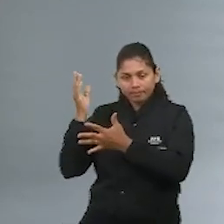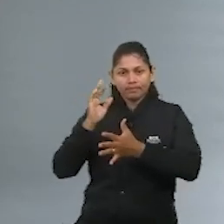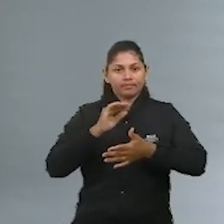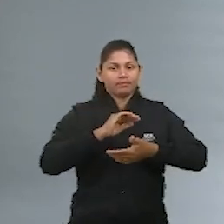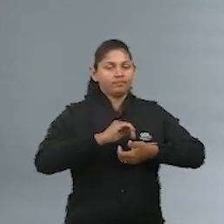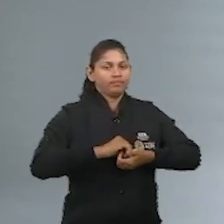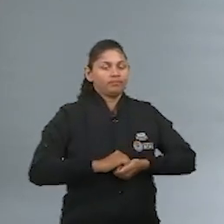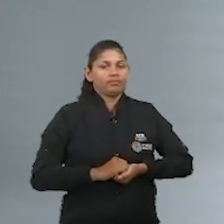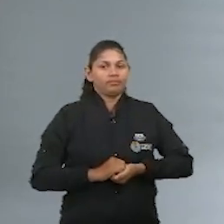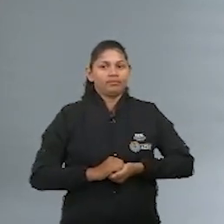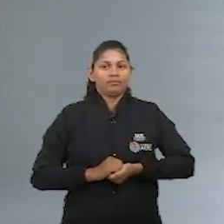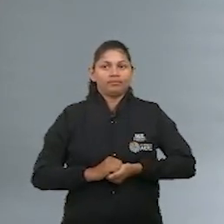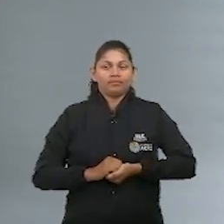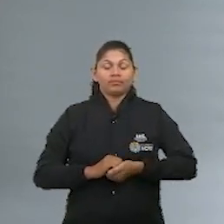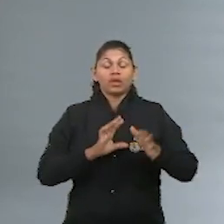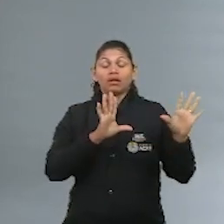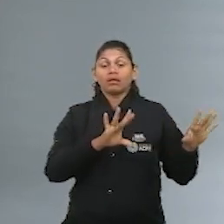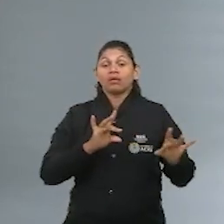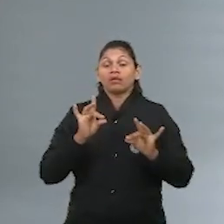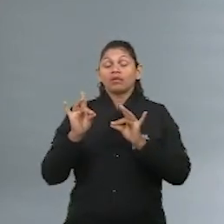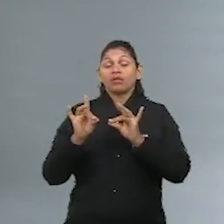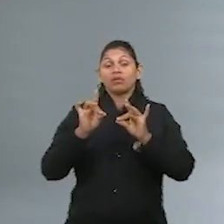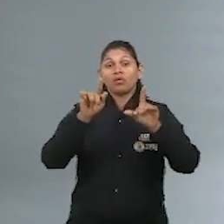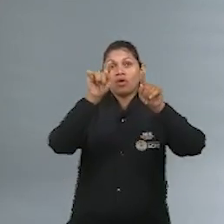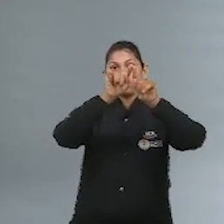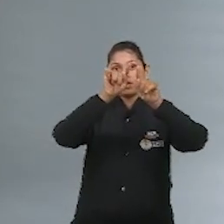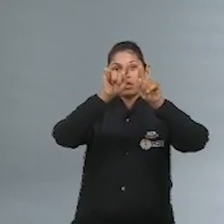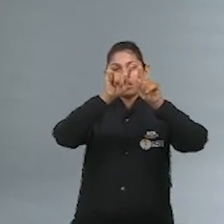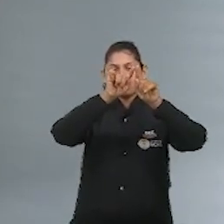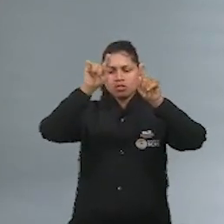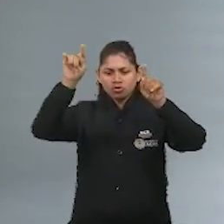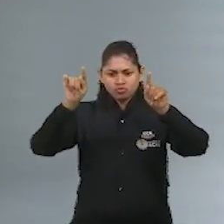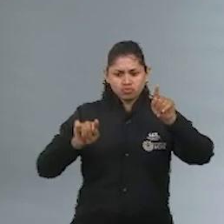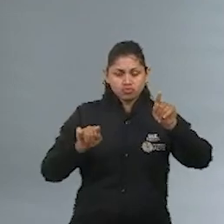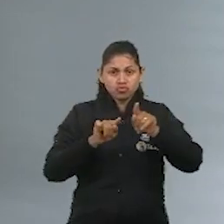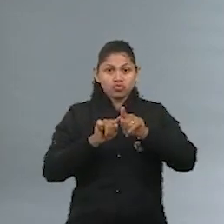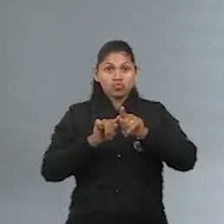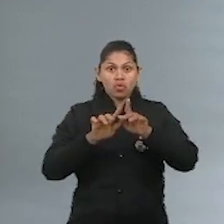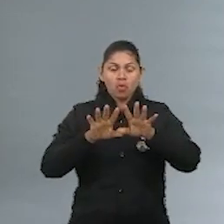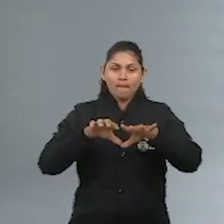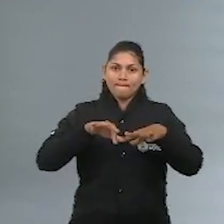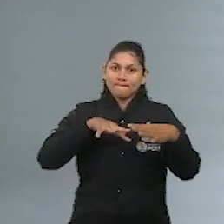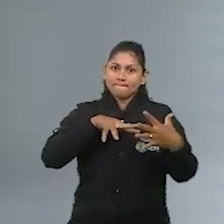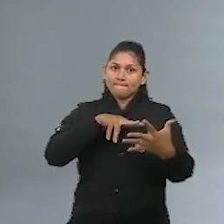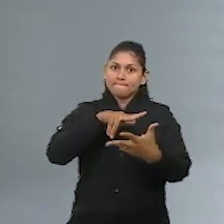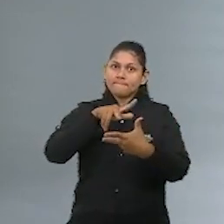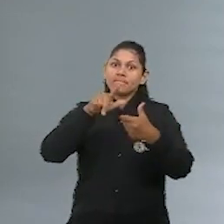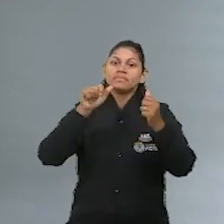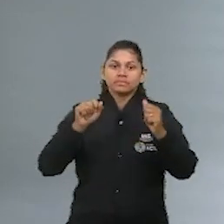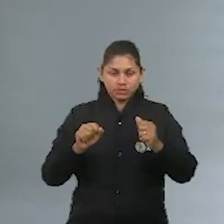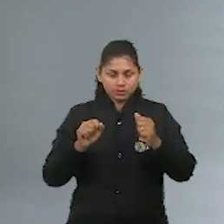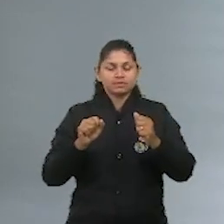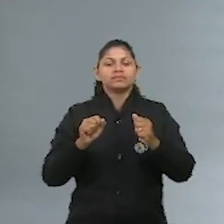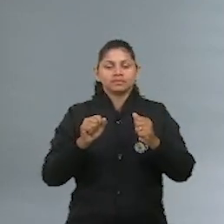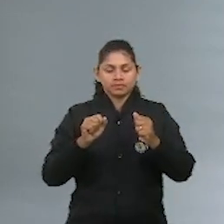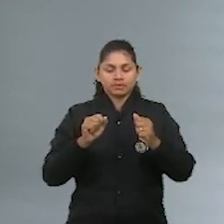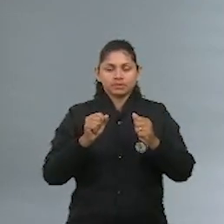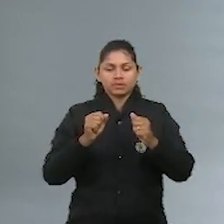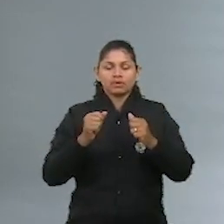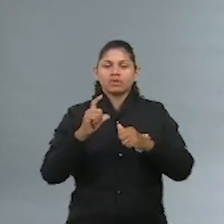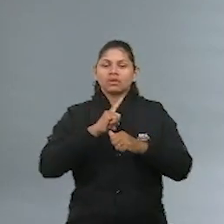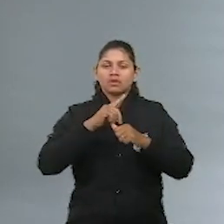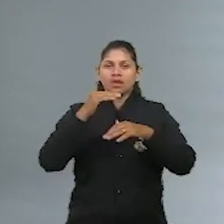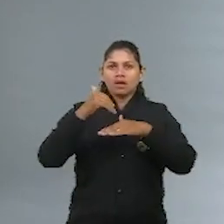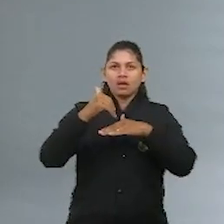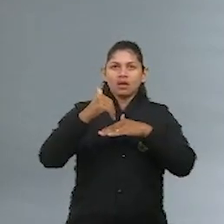Kirchhoff, né? Ele vem trazendo aí circuitos mais complexos, tá? Quando eu tenho mais elementos, quando eu tenho mais de um